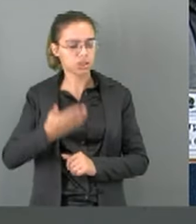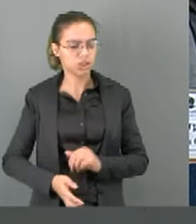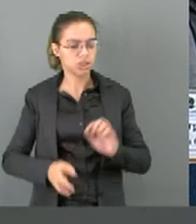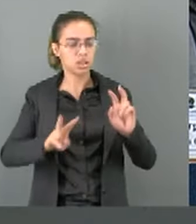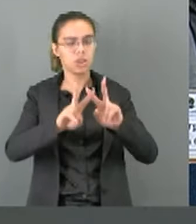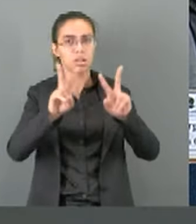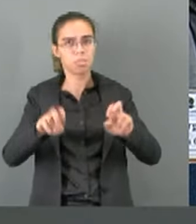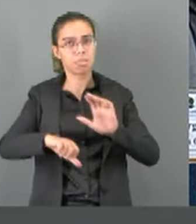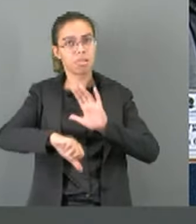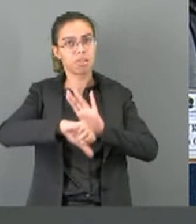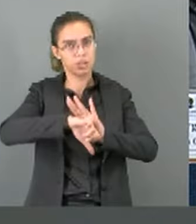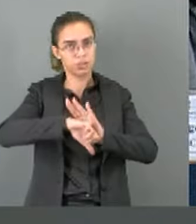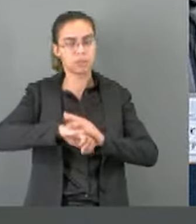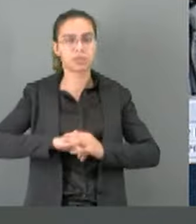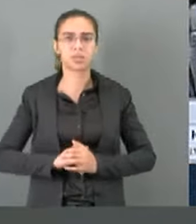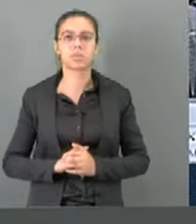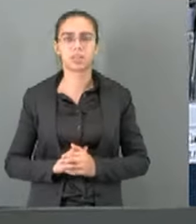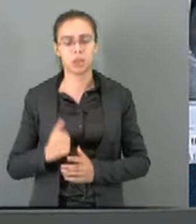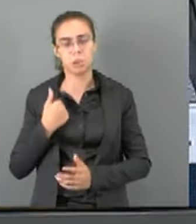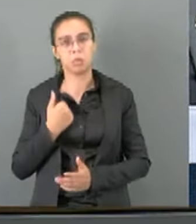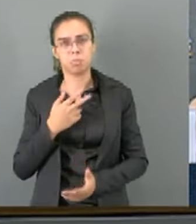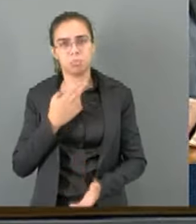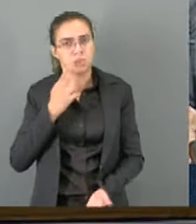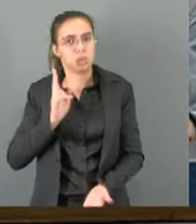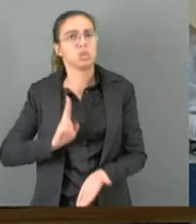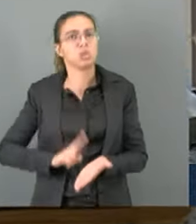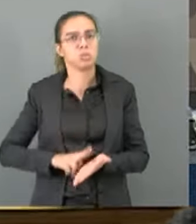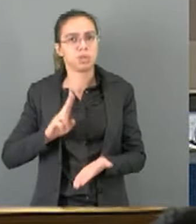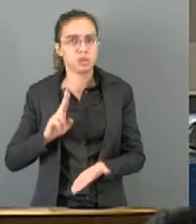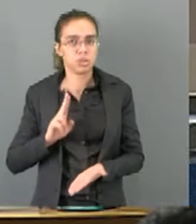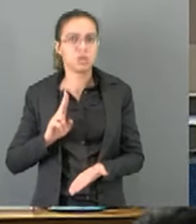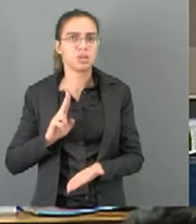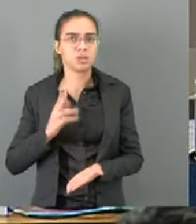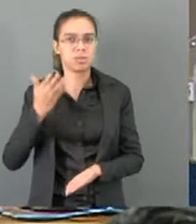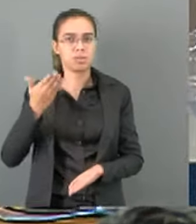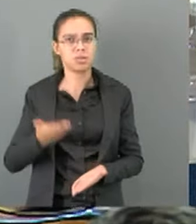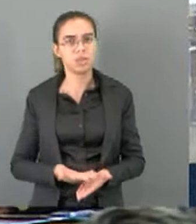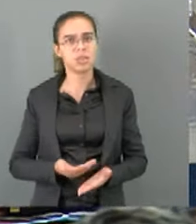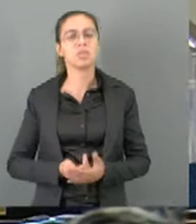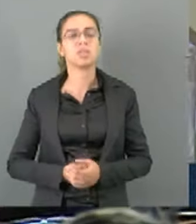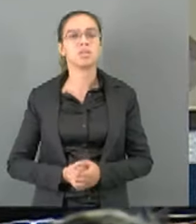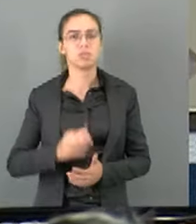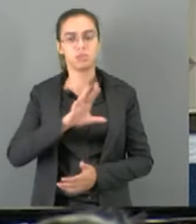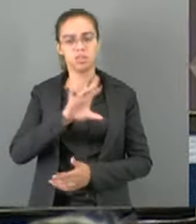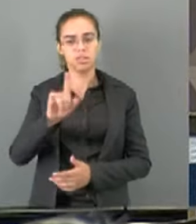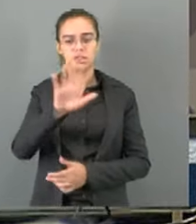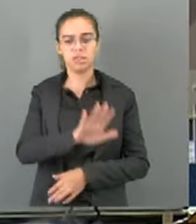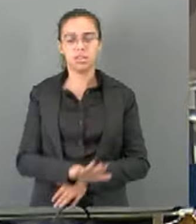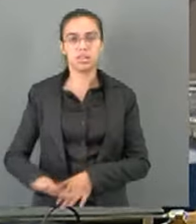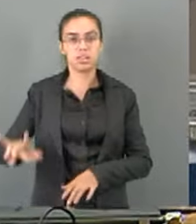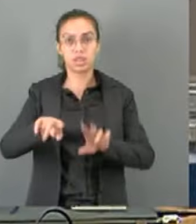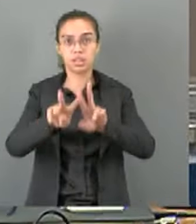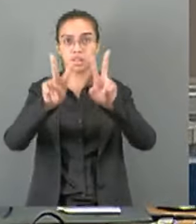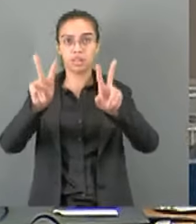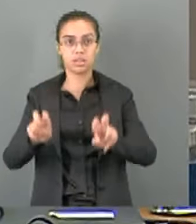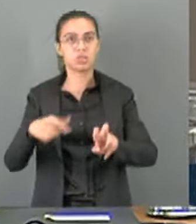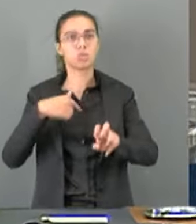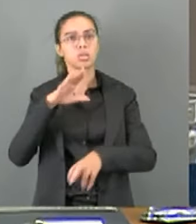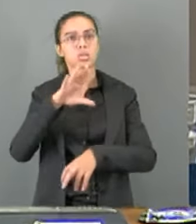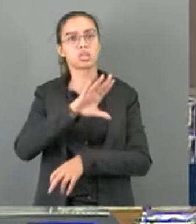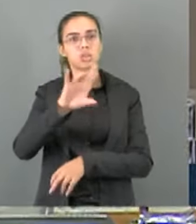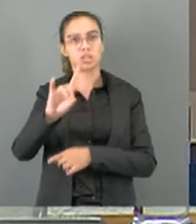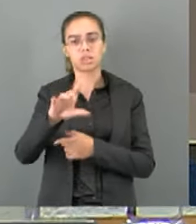Orcrins, eu confesso, senador, que assim, embora seja o coordenador geral para todas essas temáticas, eu sou coordenador